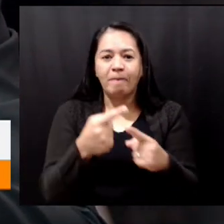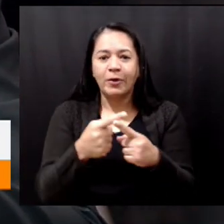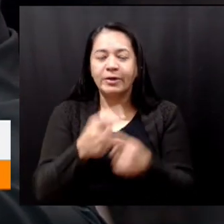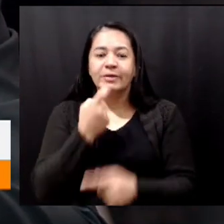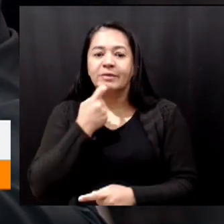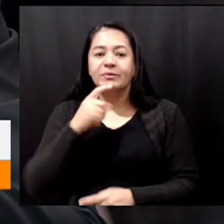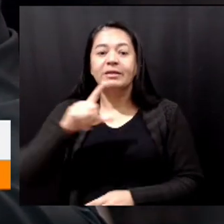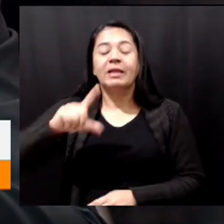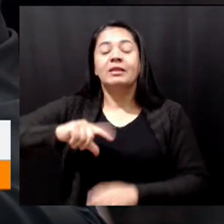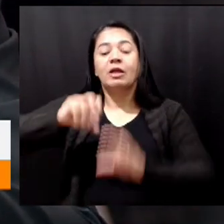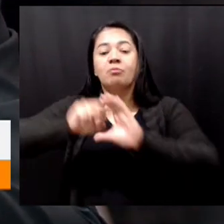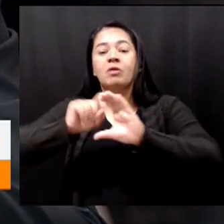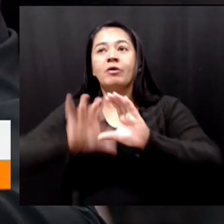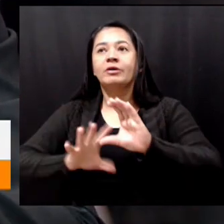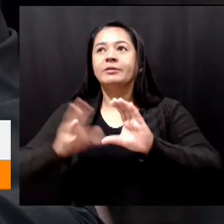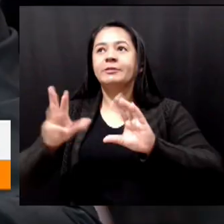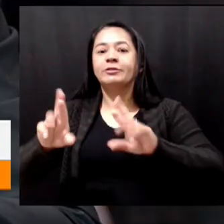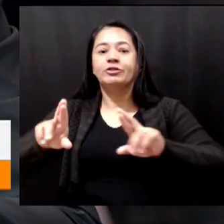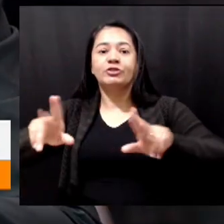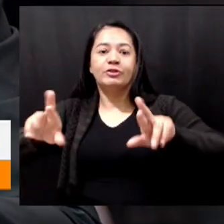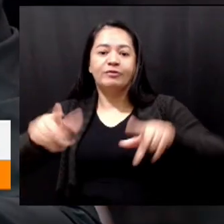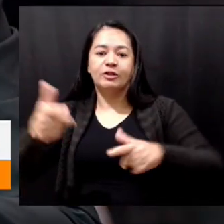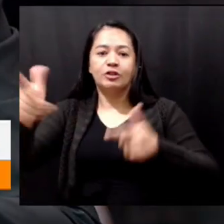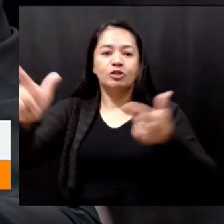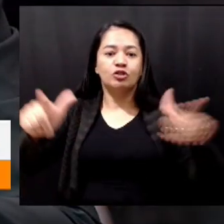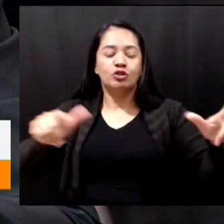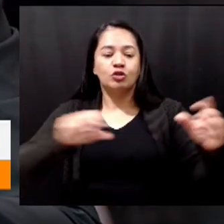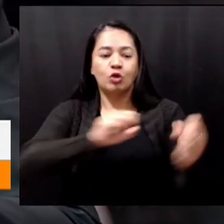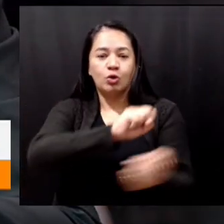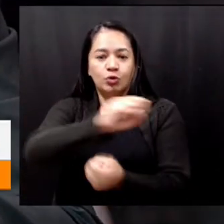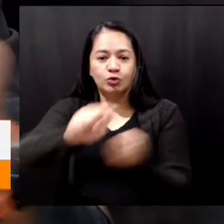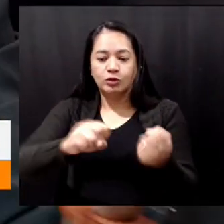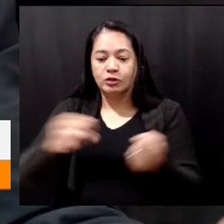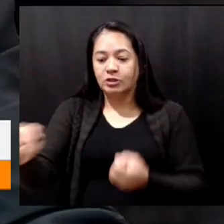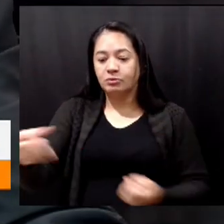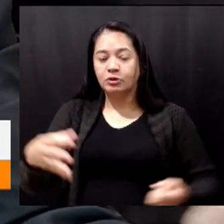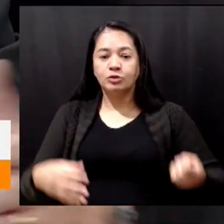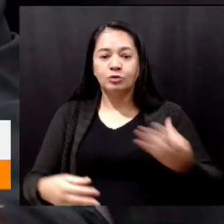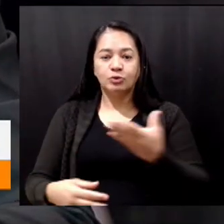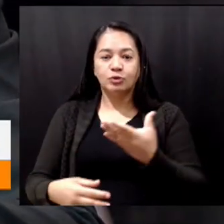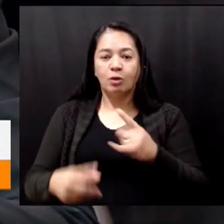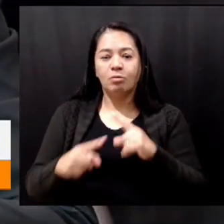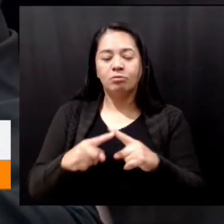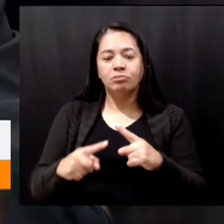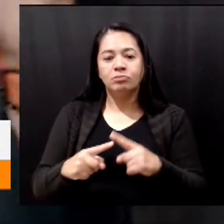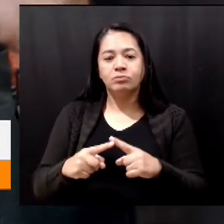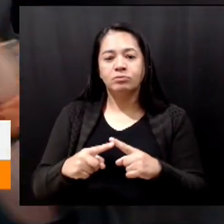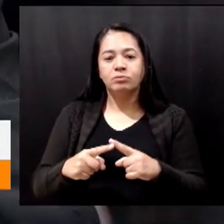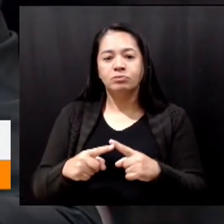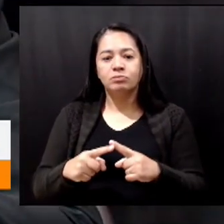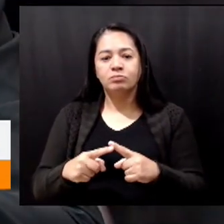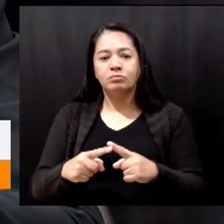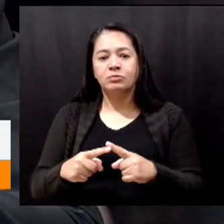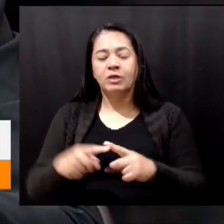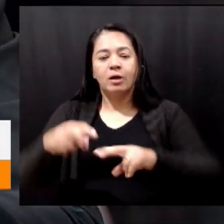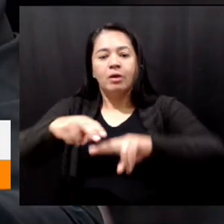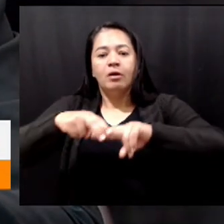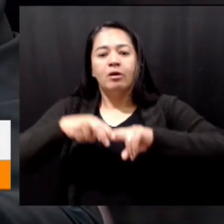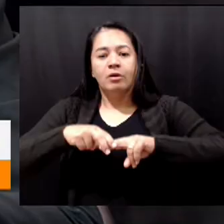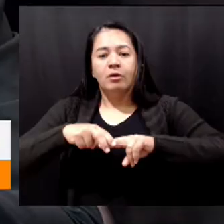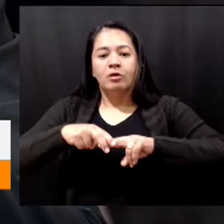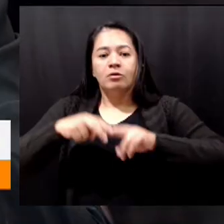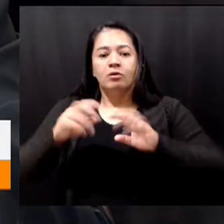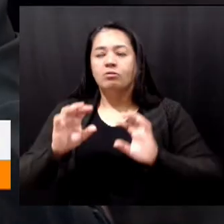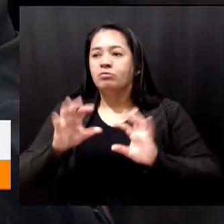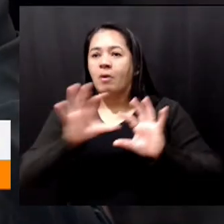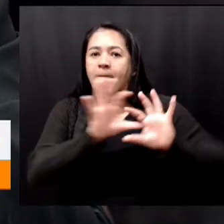diferente de outros ecossistemas de inovação, porque justamente por essa contextualização incrível que o